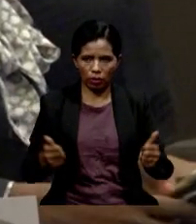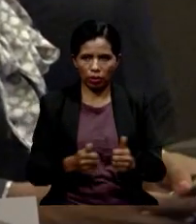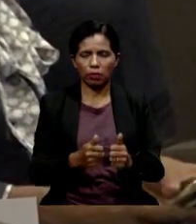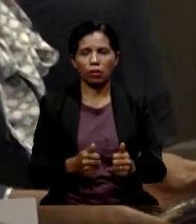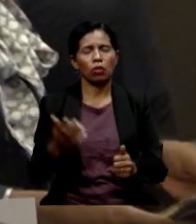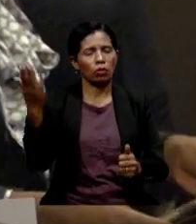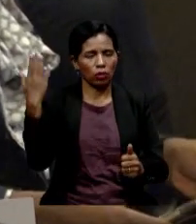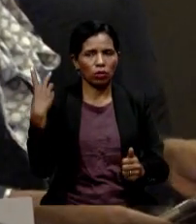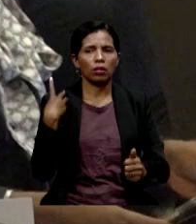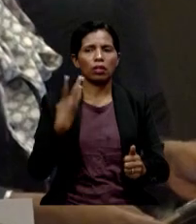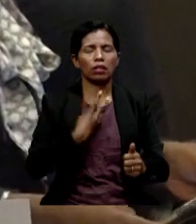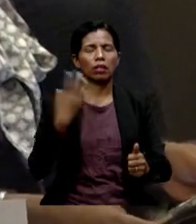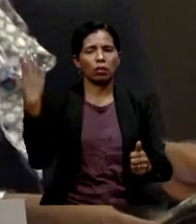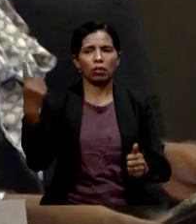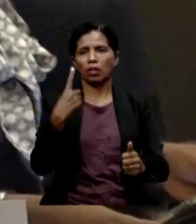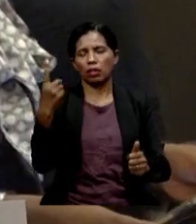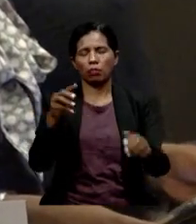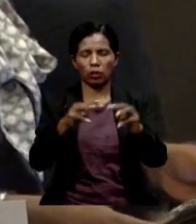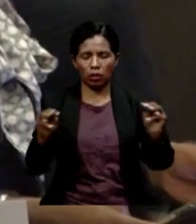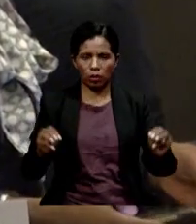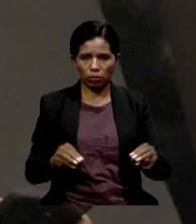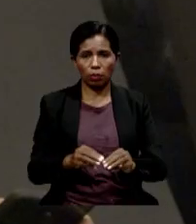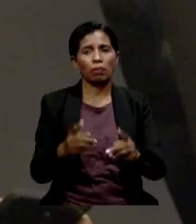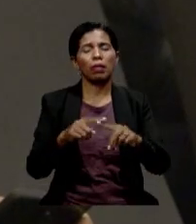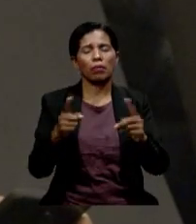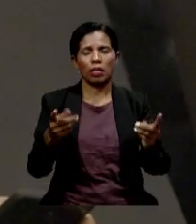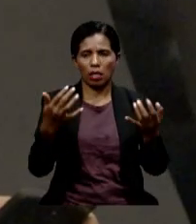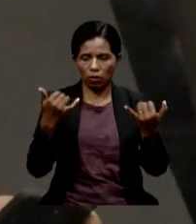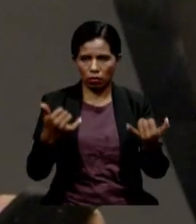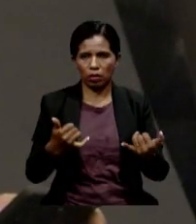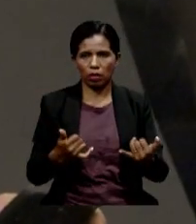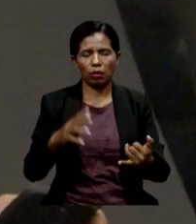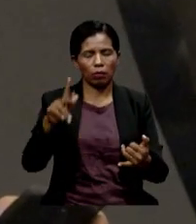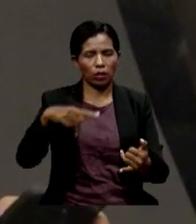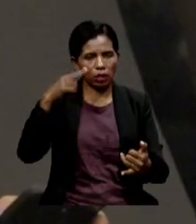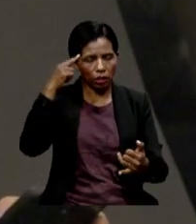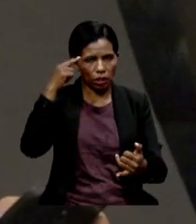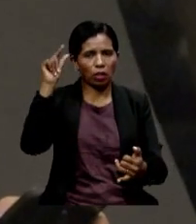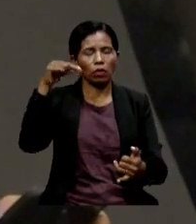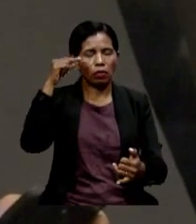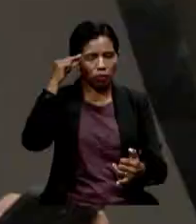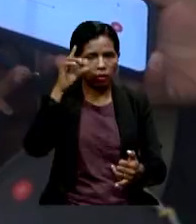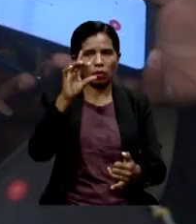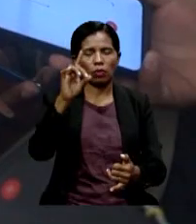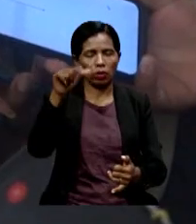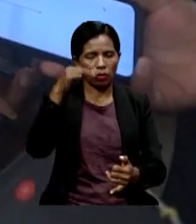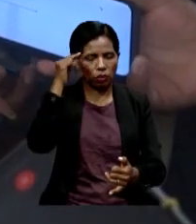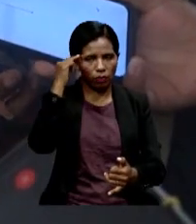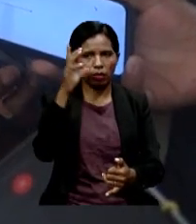ita ia de nível município. Mas agora, o política governo linha, o 8º governo